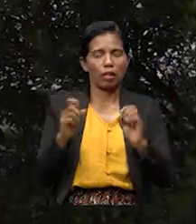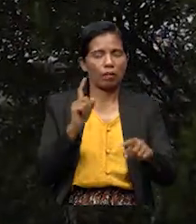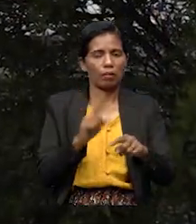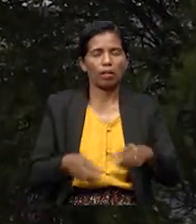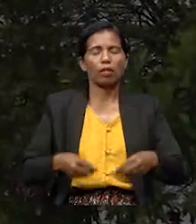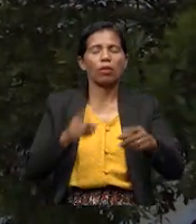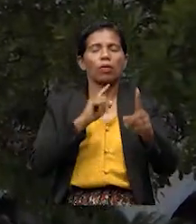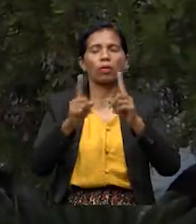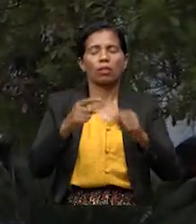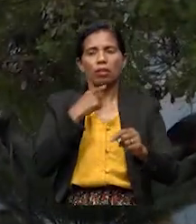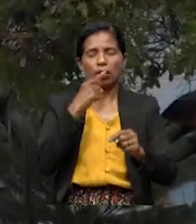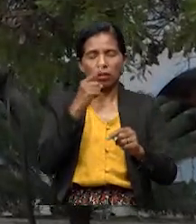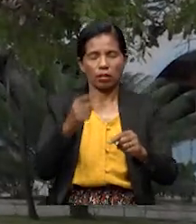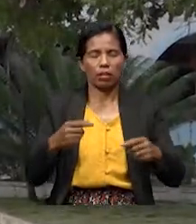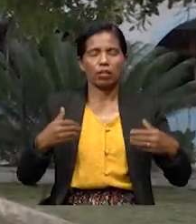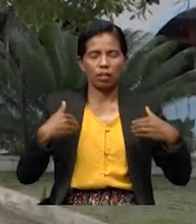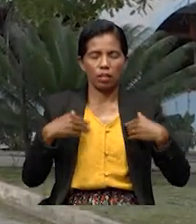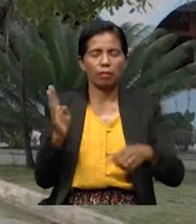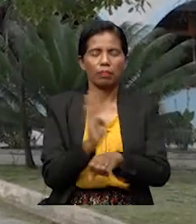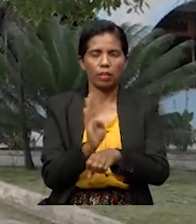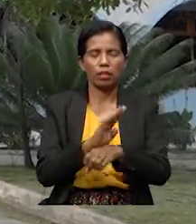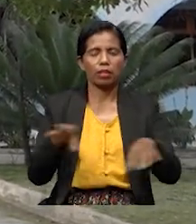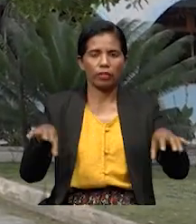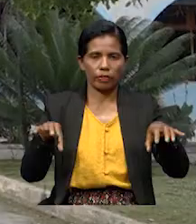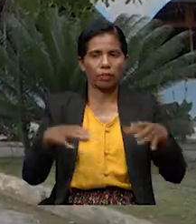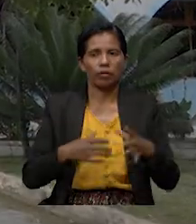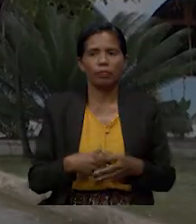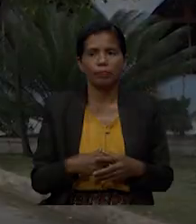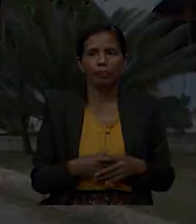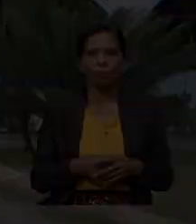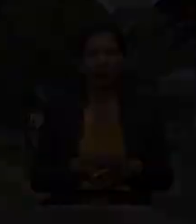fone comentário ou razão ocupado o serviço. Fátima Pereira, Elugaio, GMN.